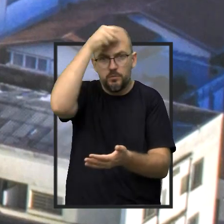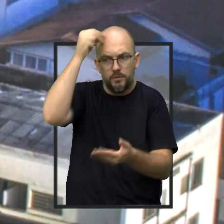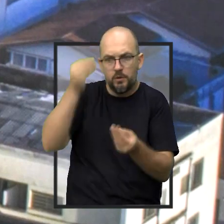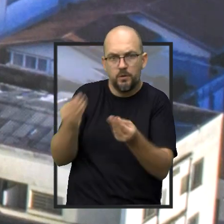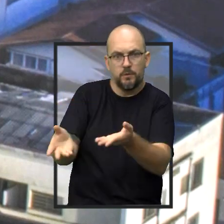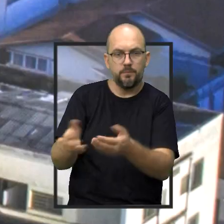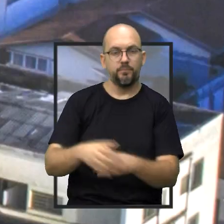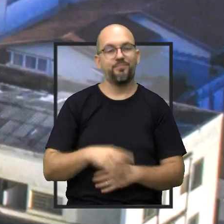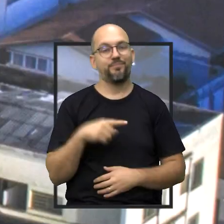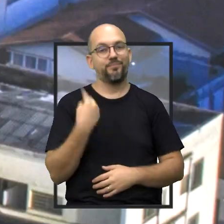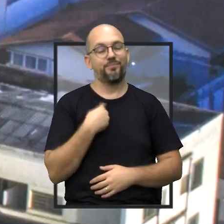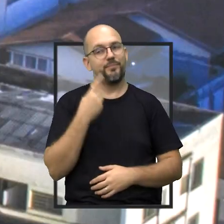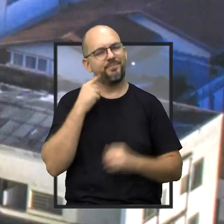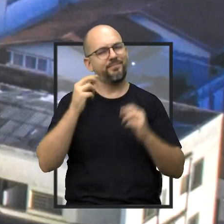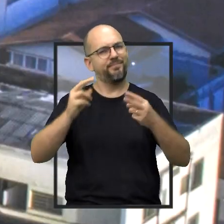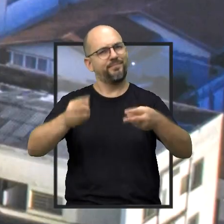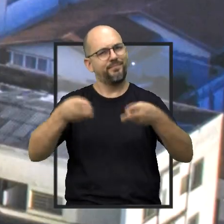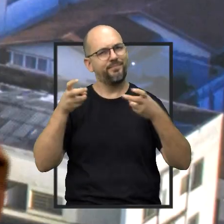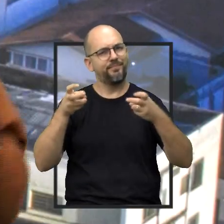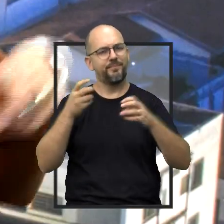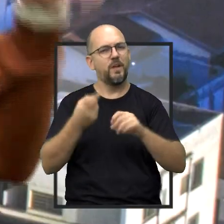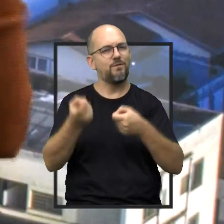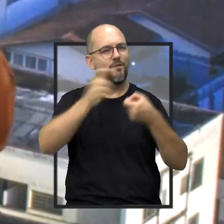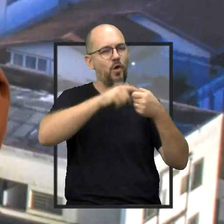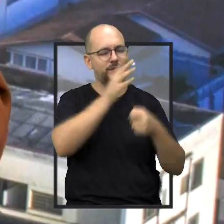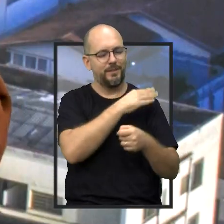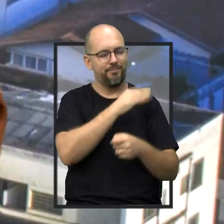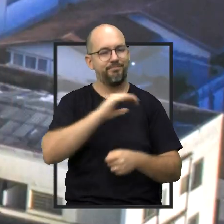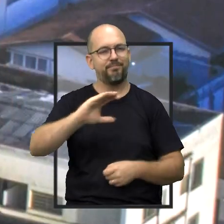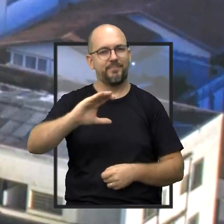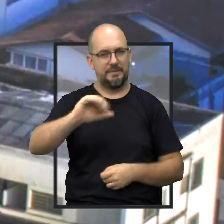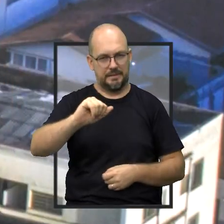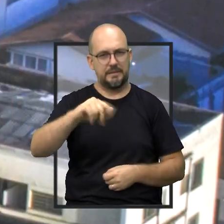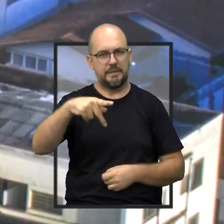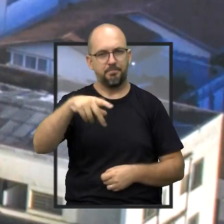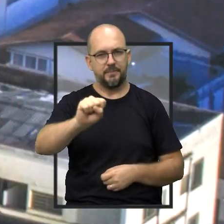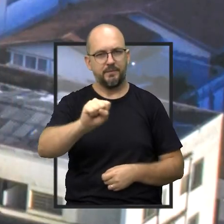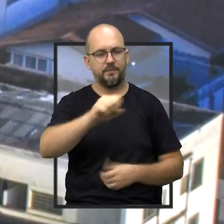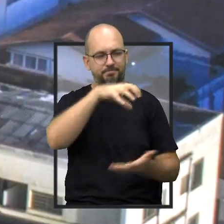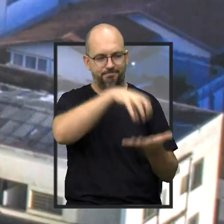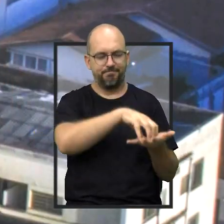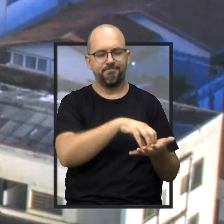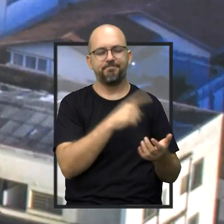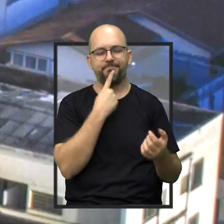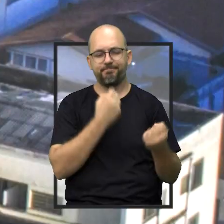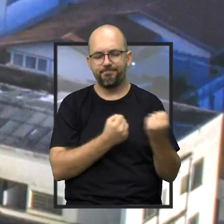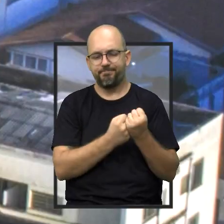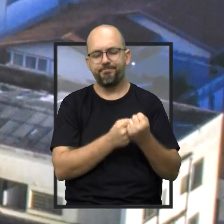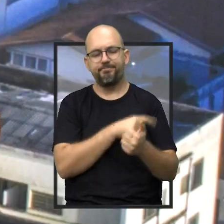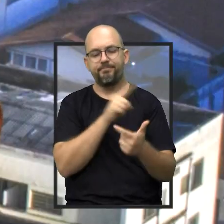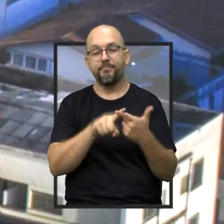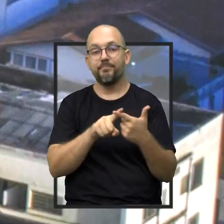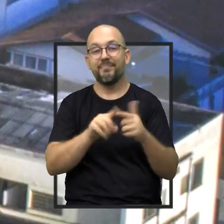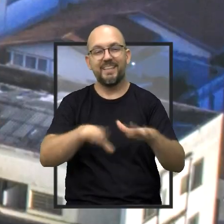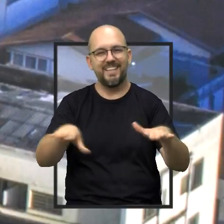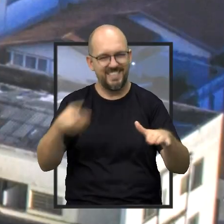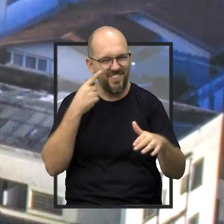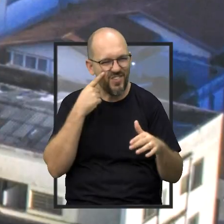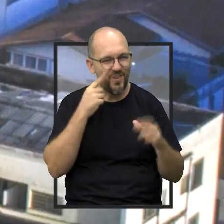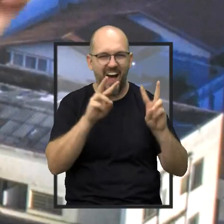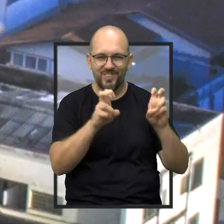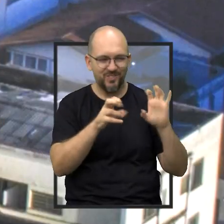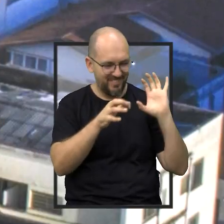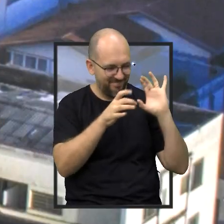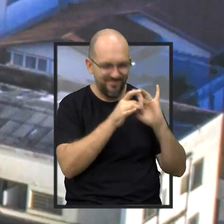gente percebe, voltando na questão do CAPS, voltando no suporte para as crianças, tá vendo como